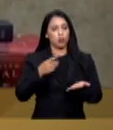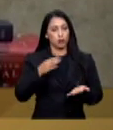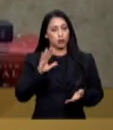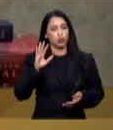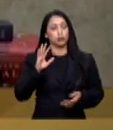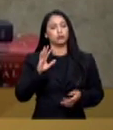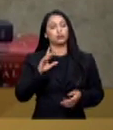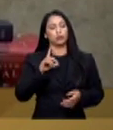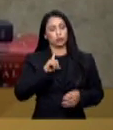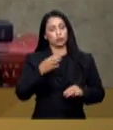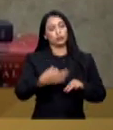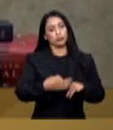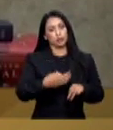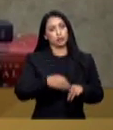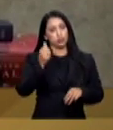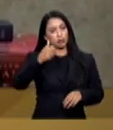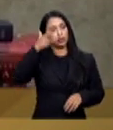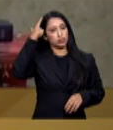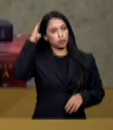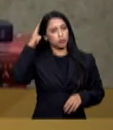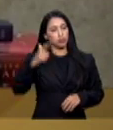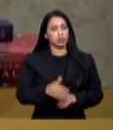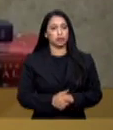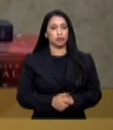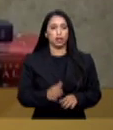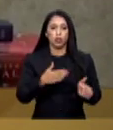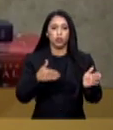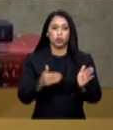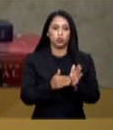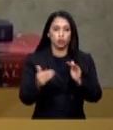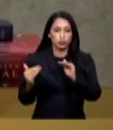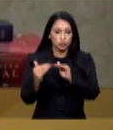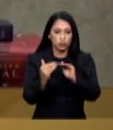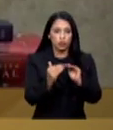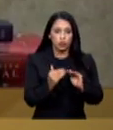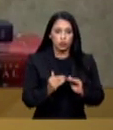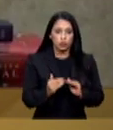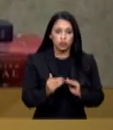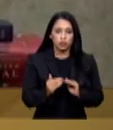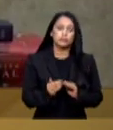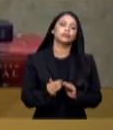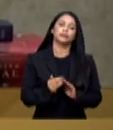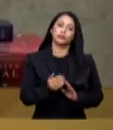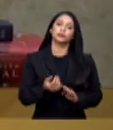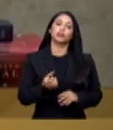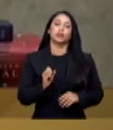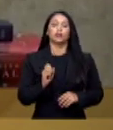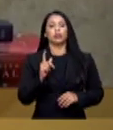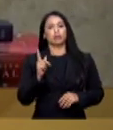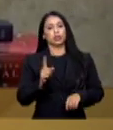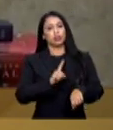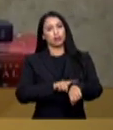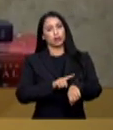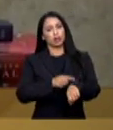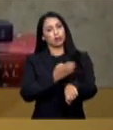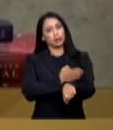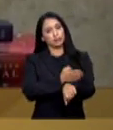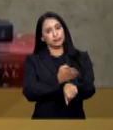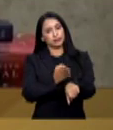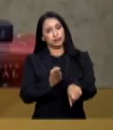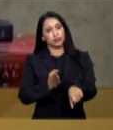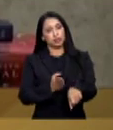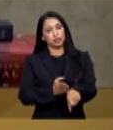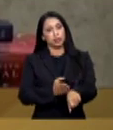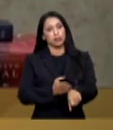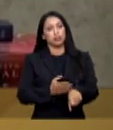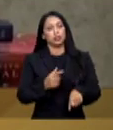ministro Alexandre de Moraes. Estão todos de acordo? Bom, tendo em vista o adiantado da hora,